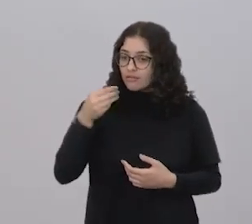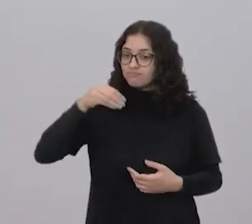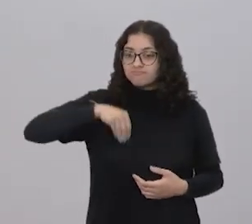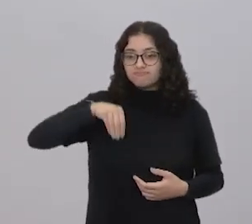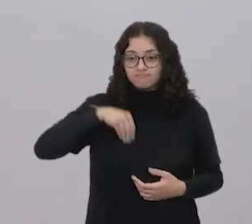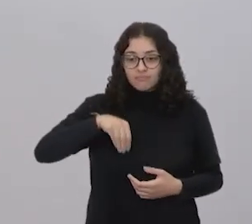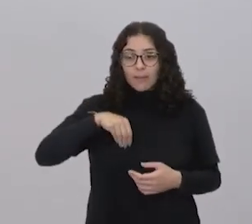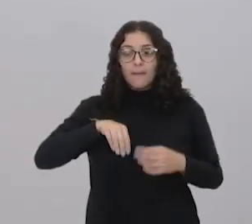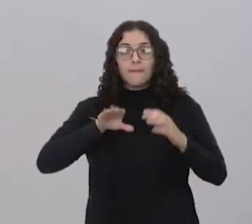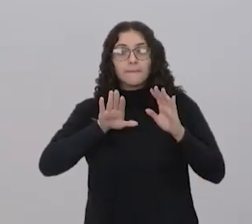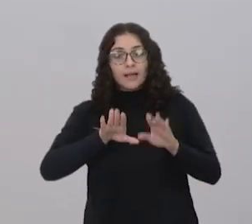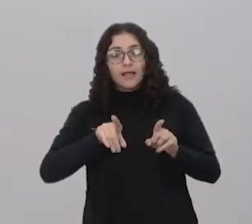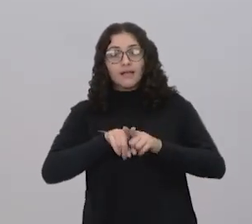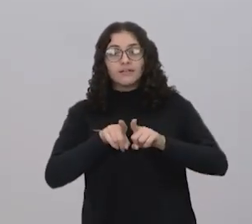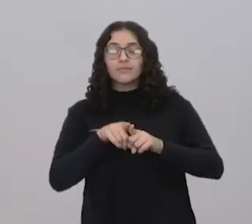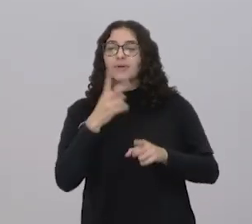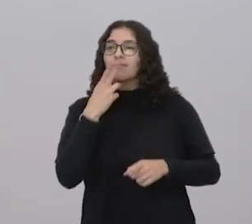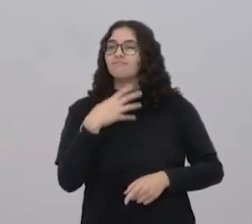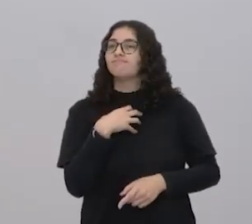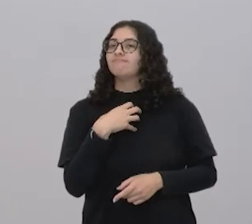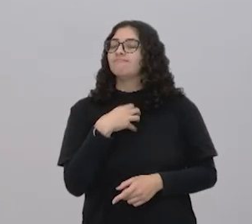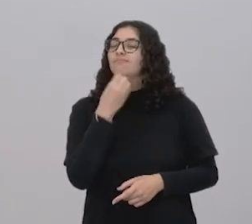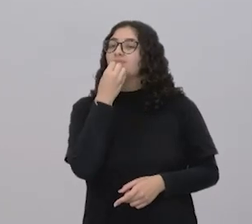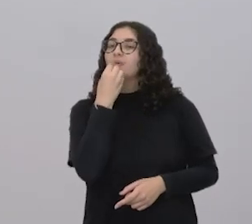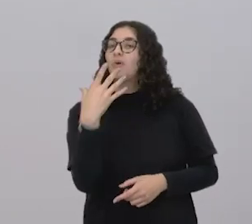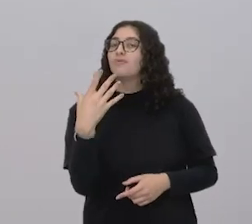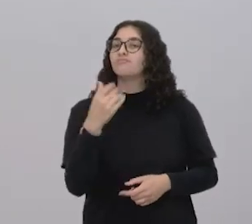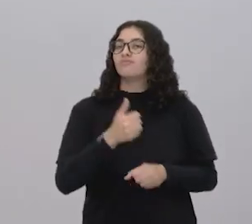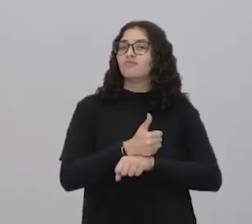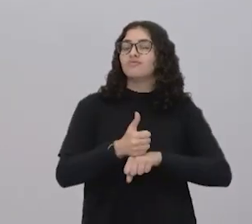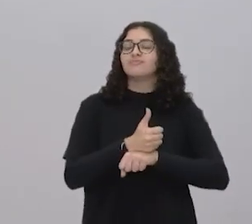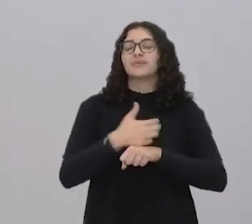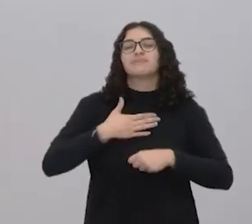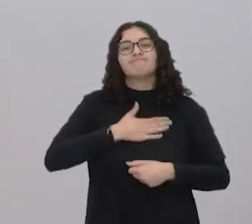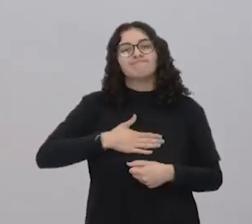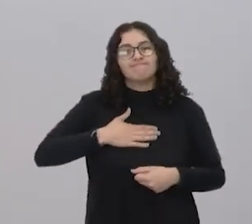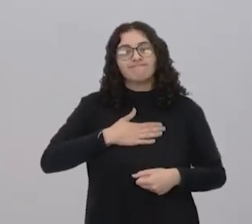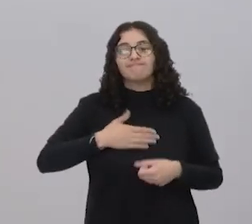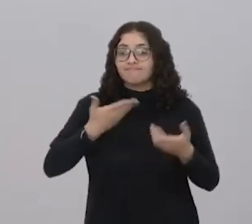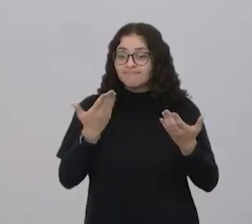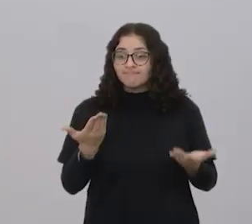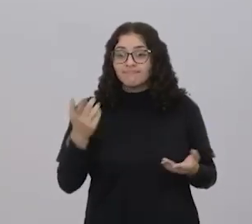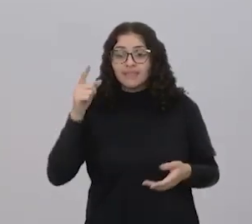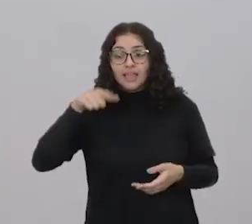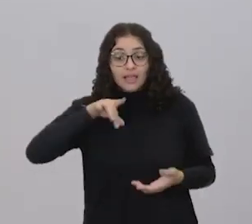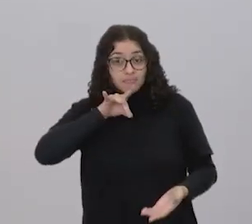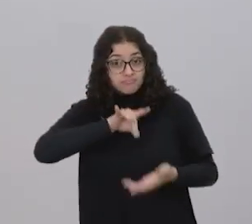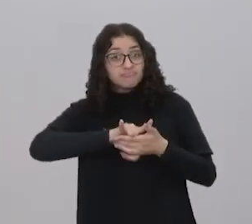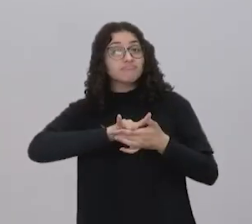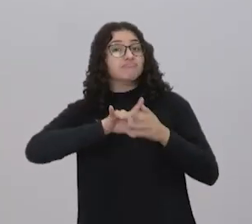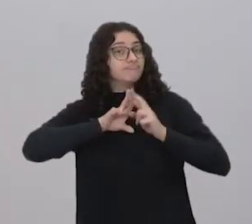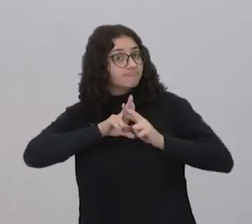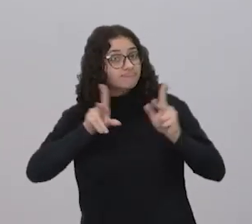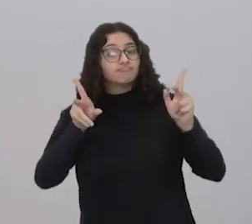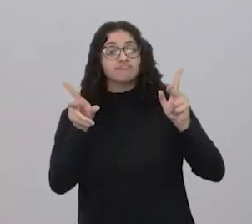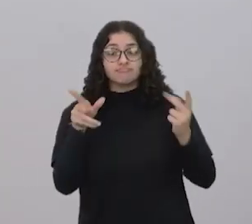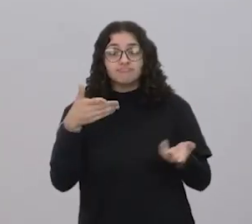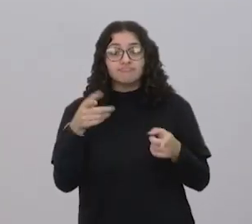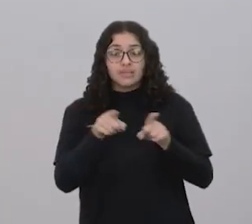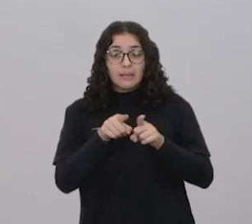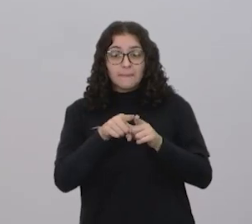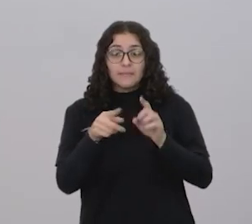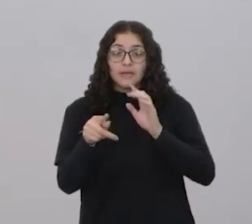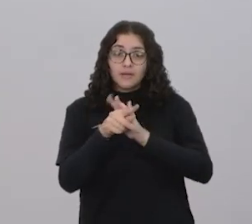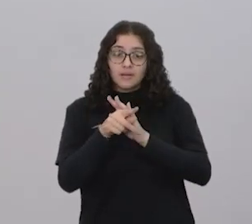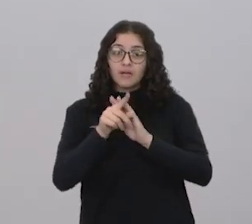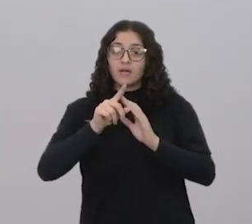ao mesmo tempo de sentir-se realizado profissionalmente. O que são realidades bastante distintas, elencadas para o